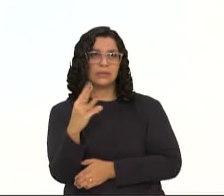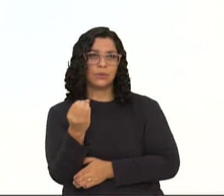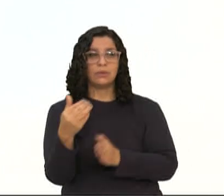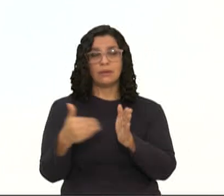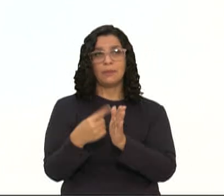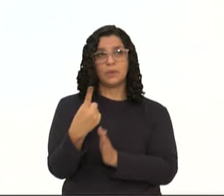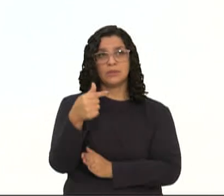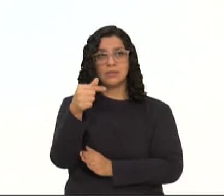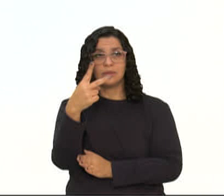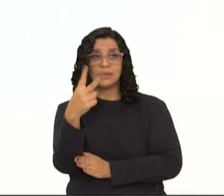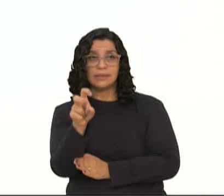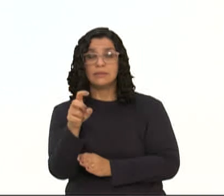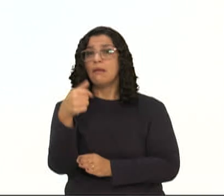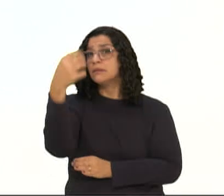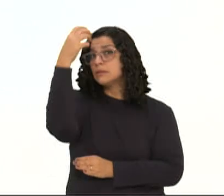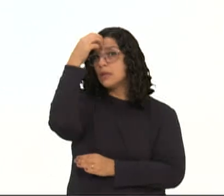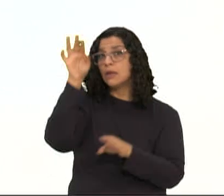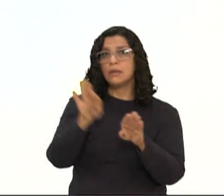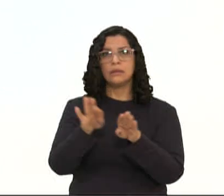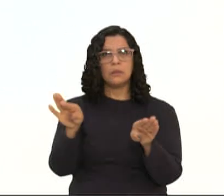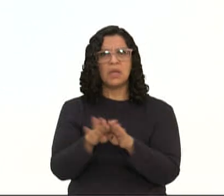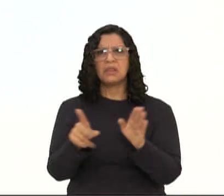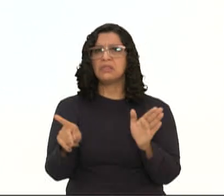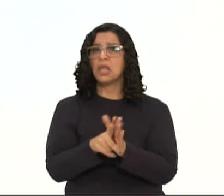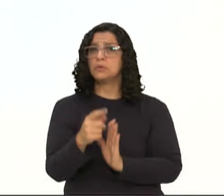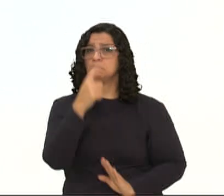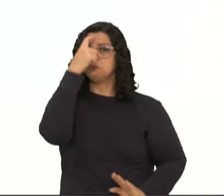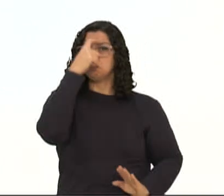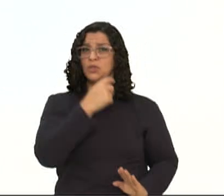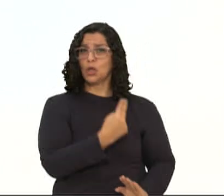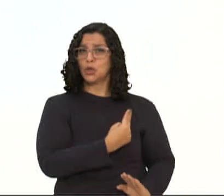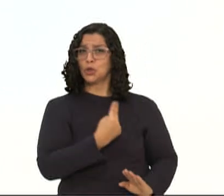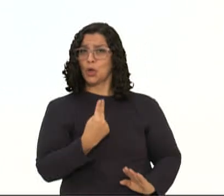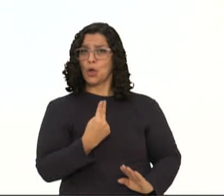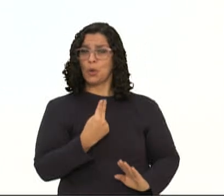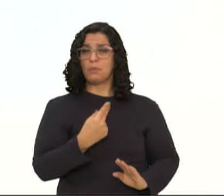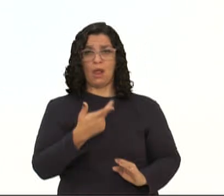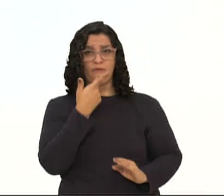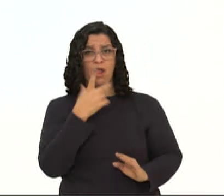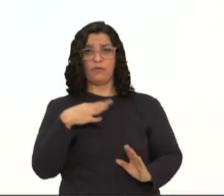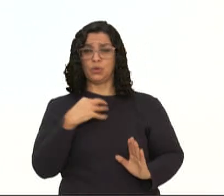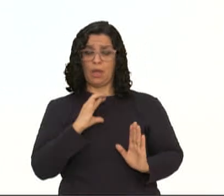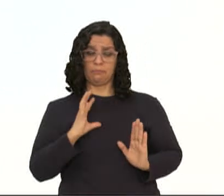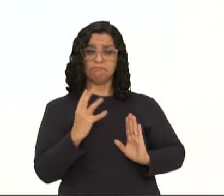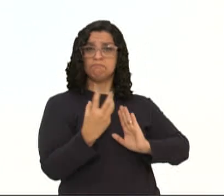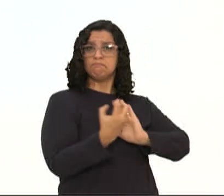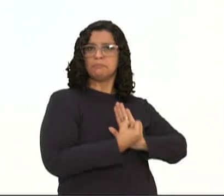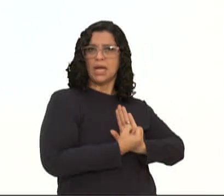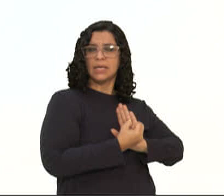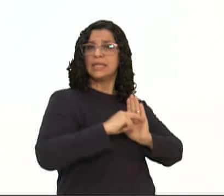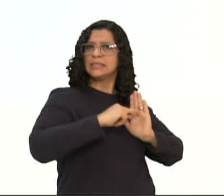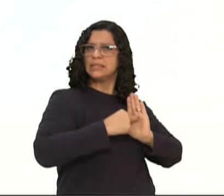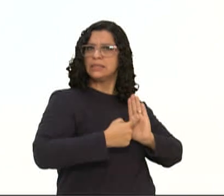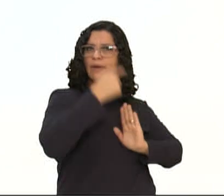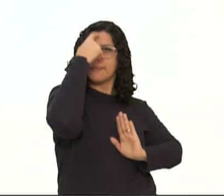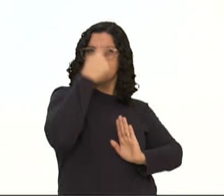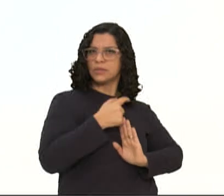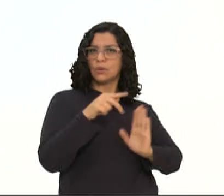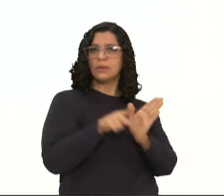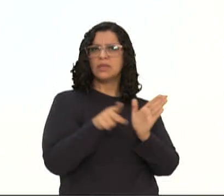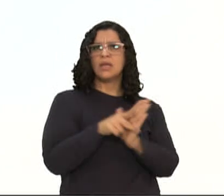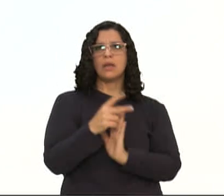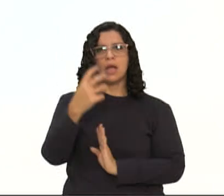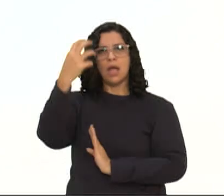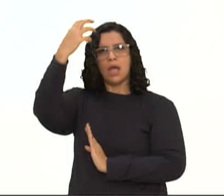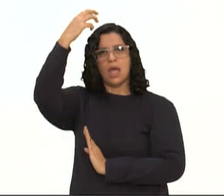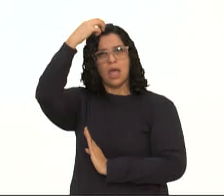1715. Esse monarca, ele gostava de se intitular, e era inclusive o brasão que simbolizava a pessoa dele, ele se intitulava como